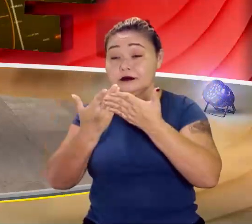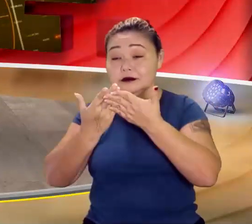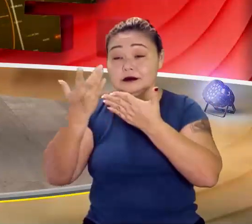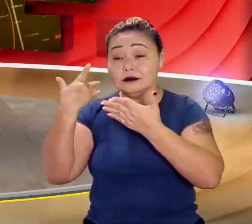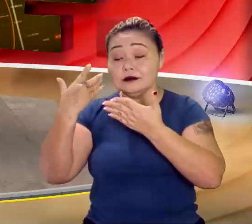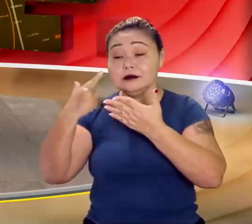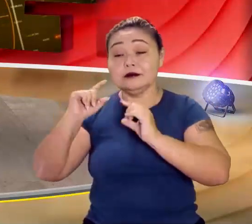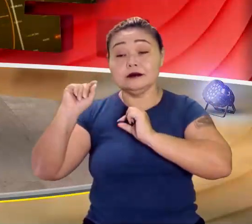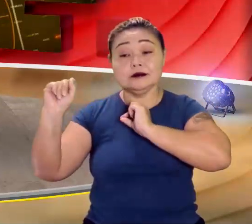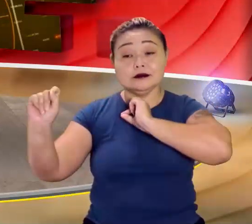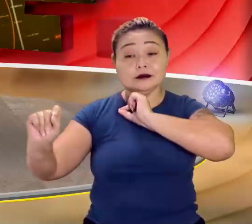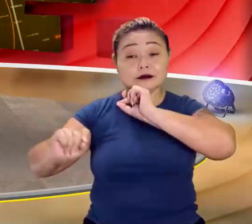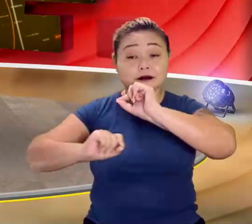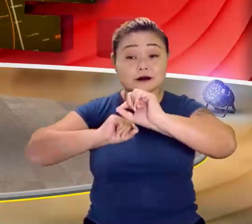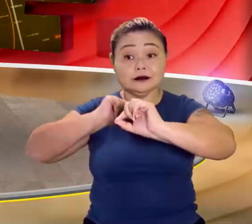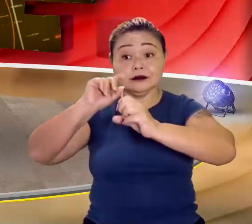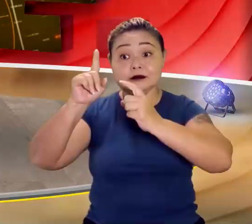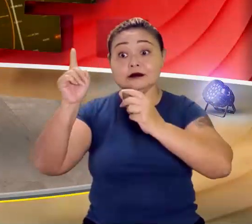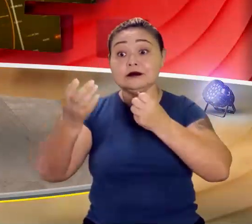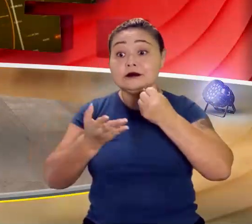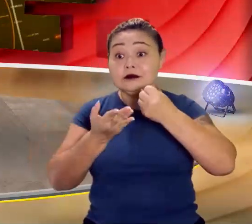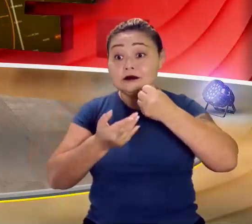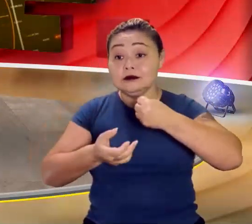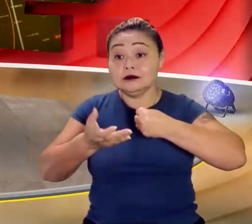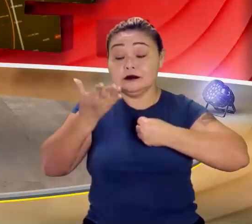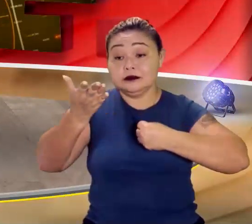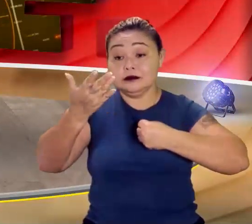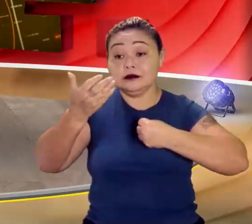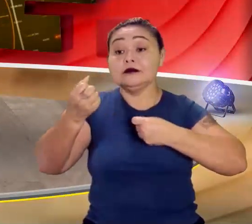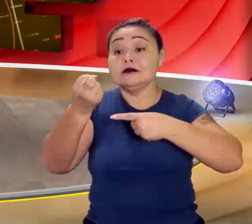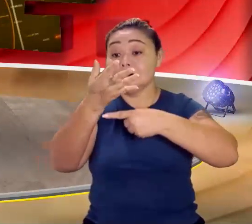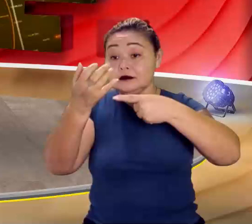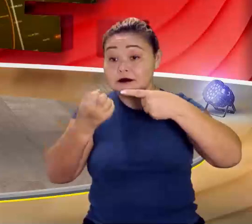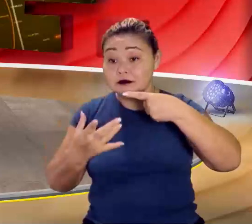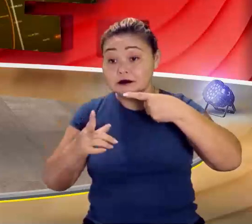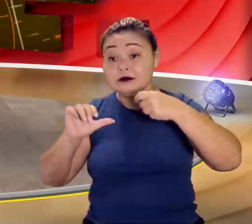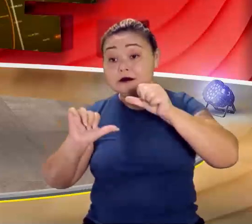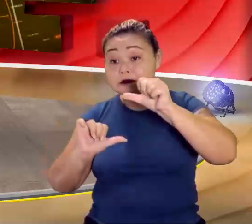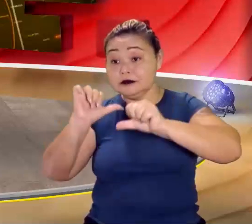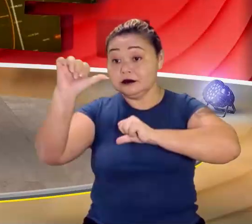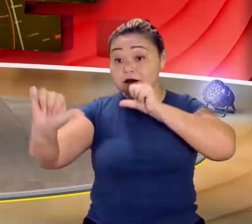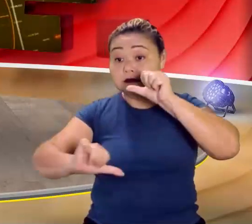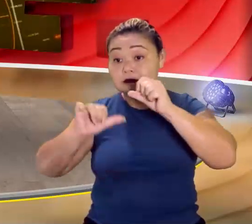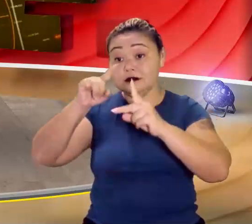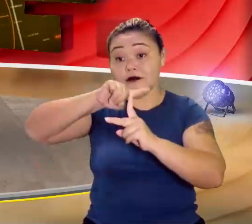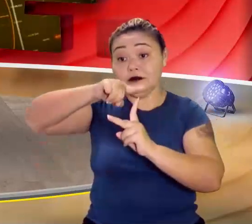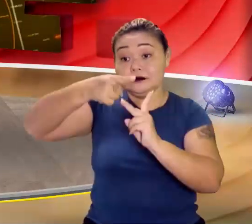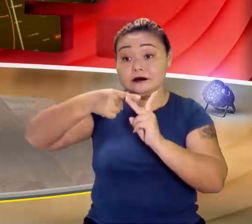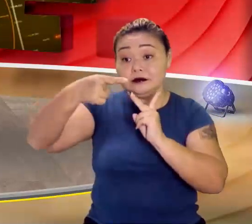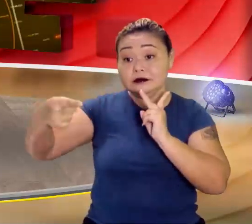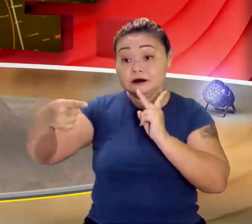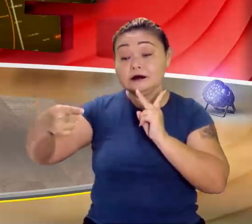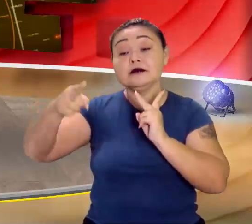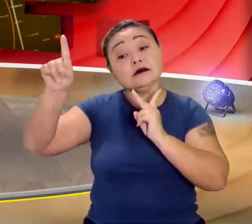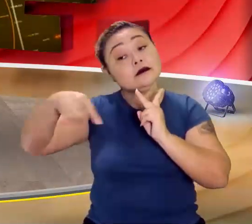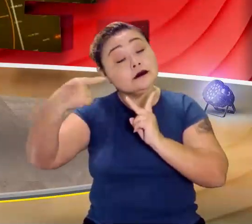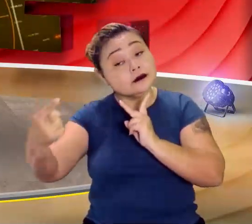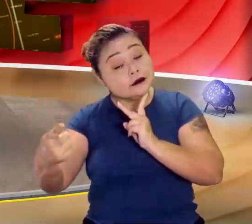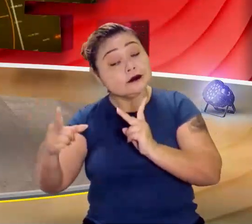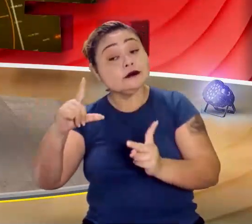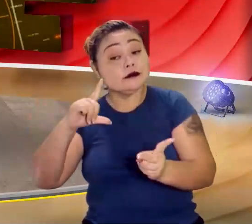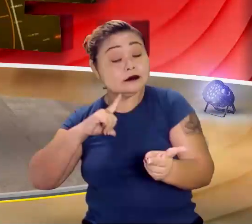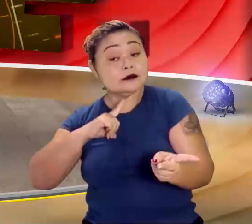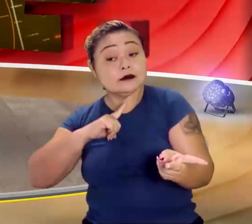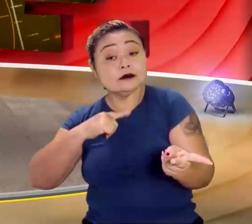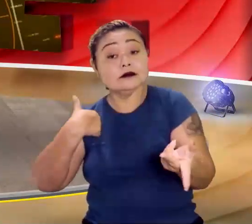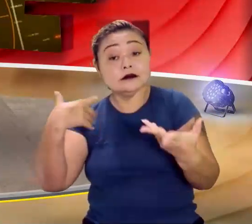que quando a potência tem um expoente fracionário, transforma no radical. Então, por isso que tem a ver com